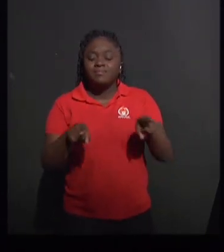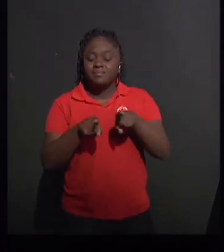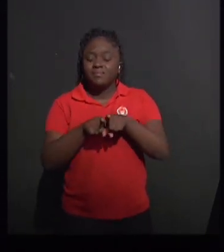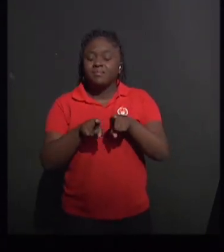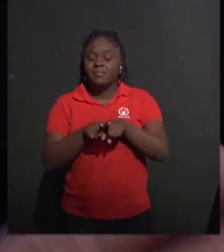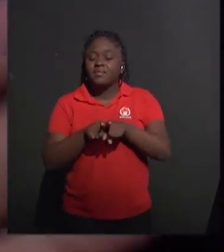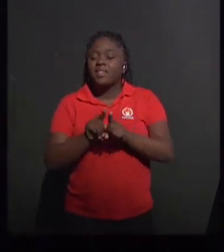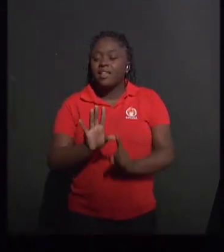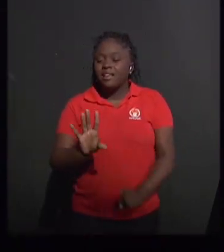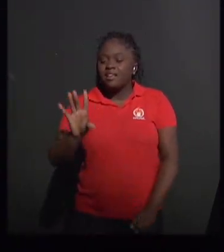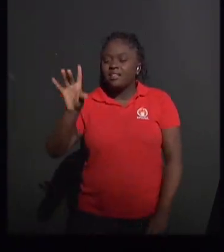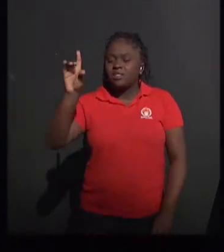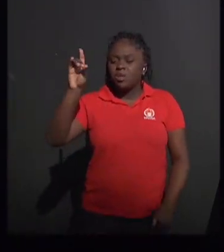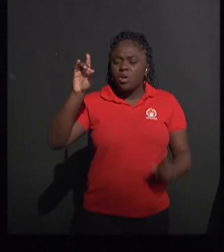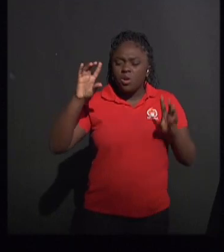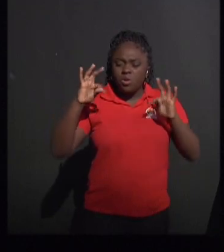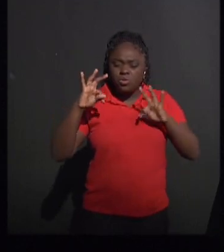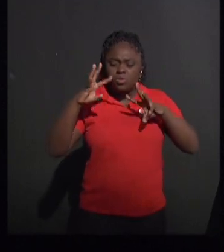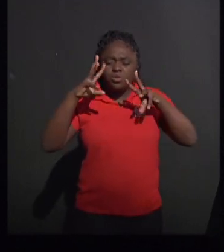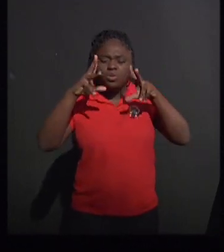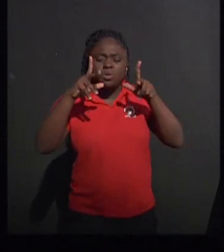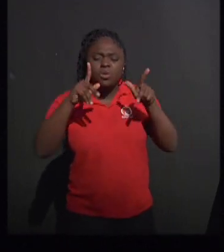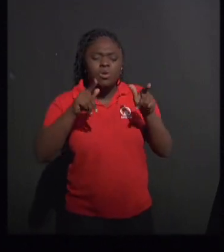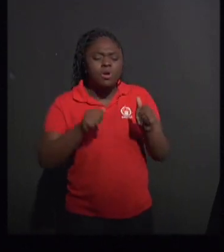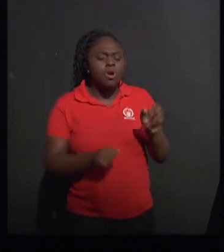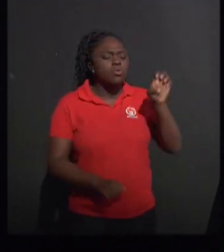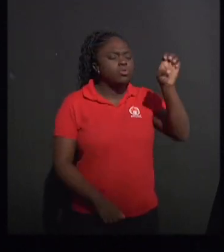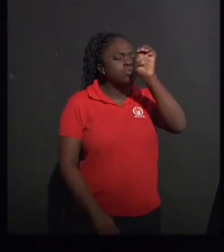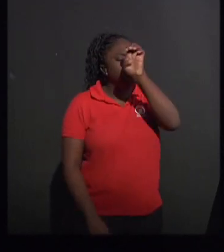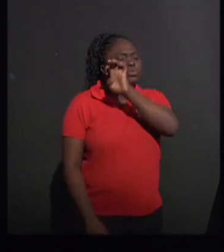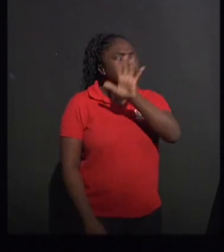Deus, todos os estados,